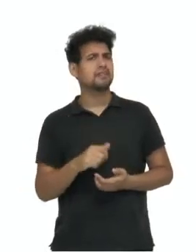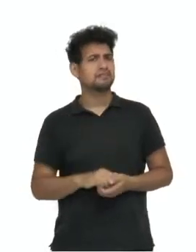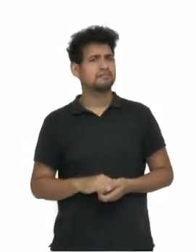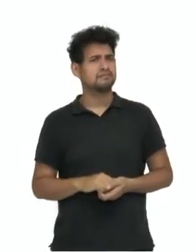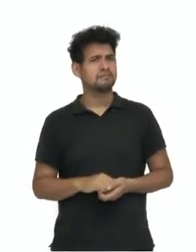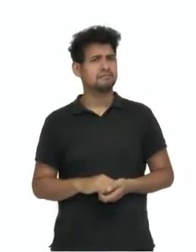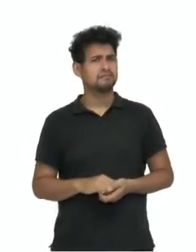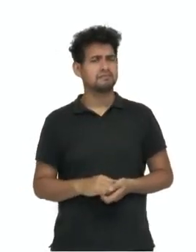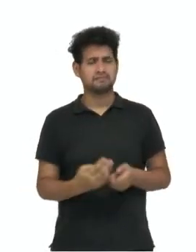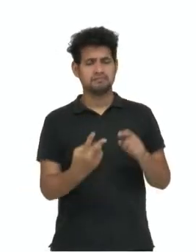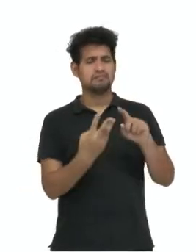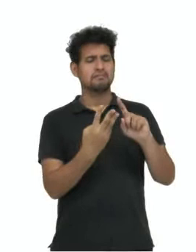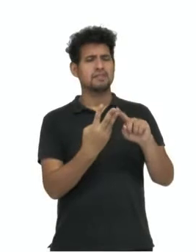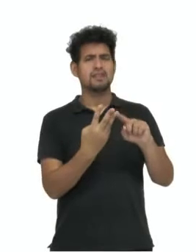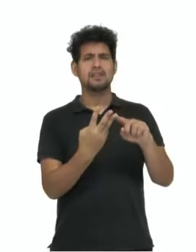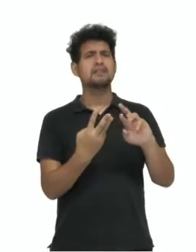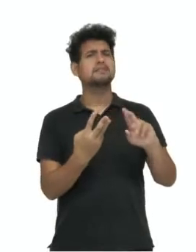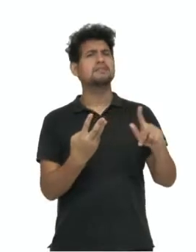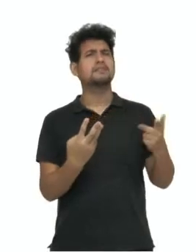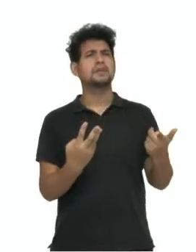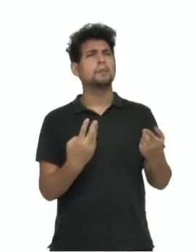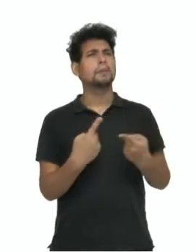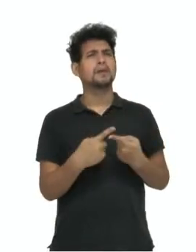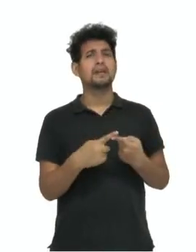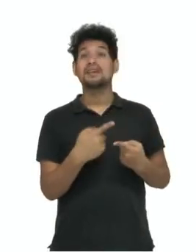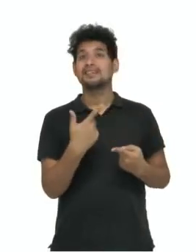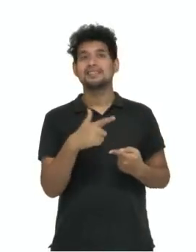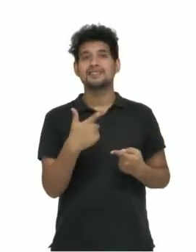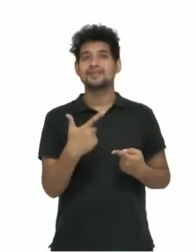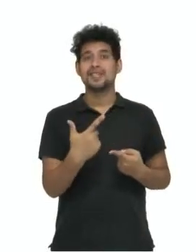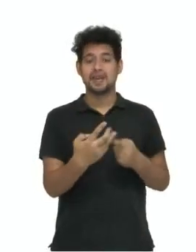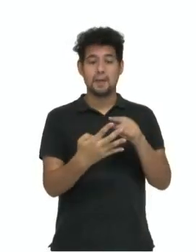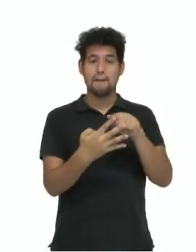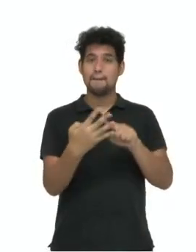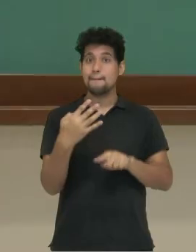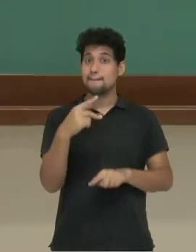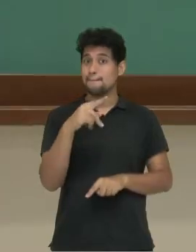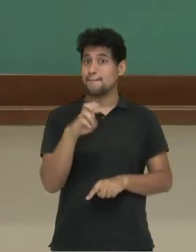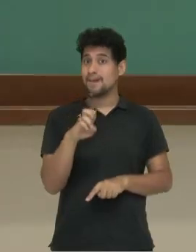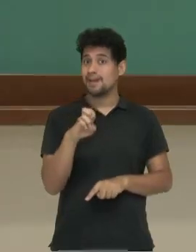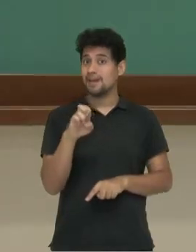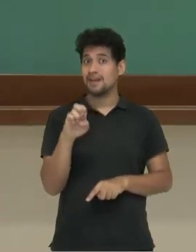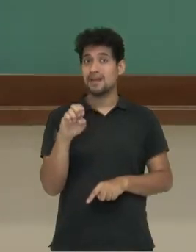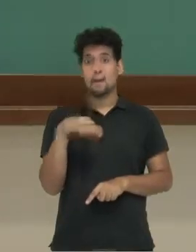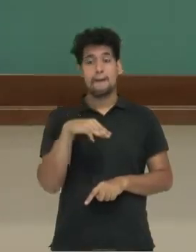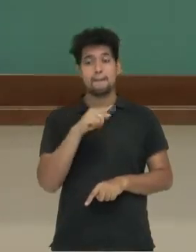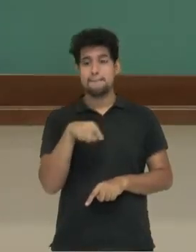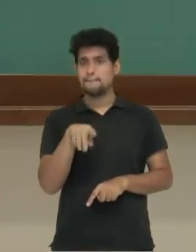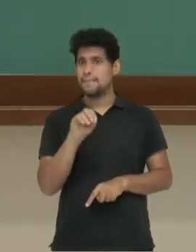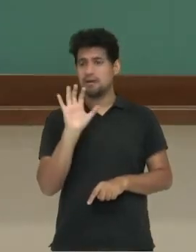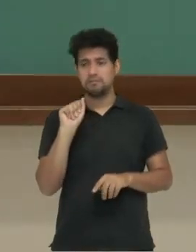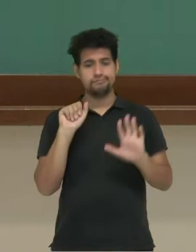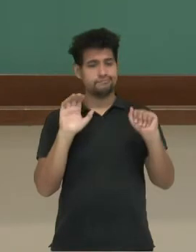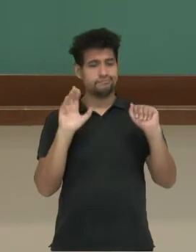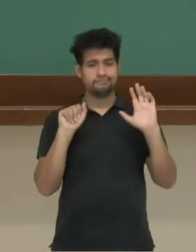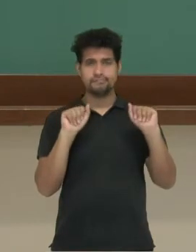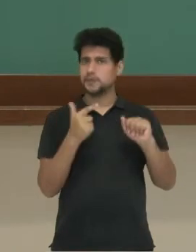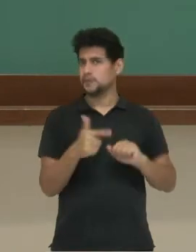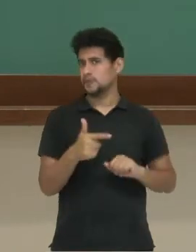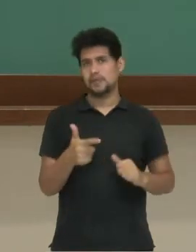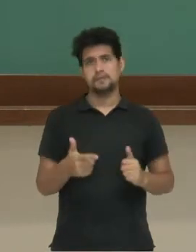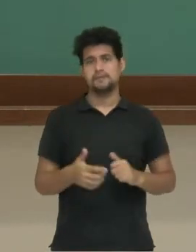né? Os ápodas, se você perceber bem, eles não têm as 4 patas. Vamos falar um pouquinho mais sobre eles mais pra